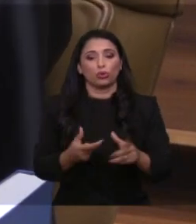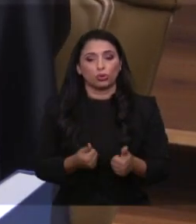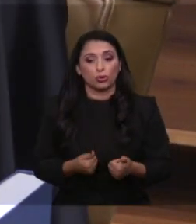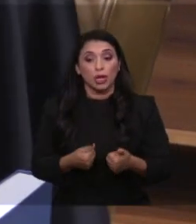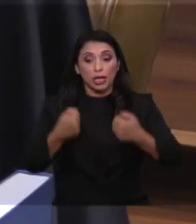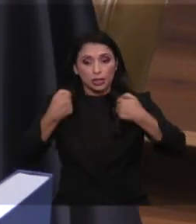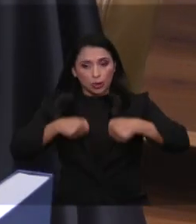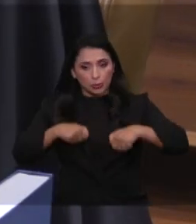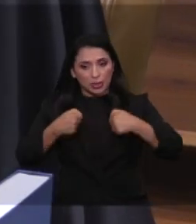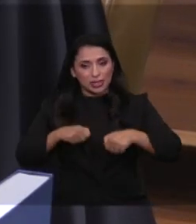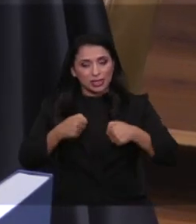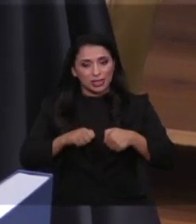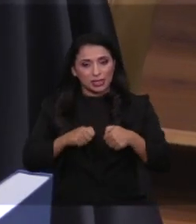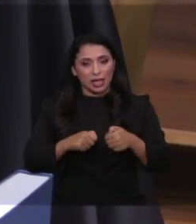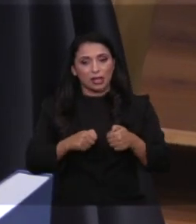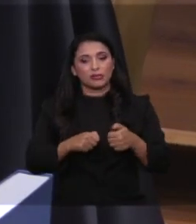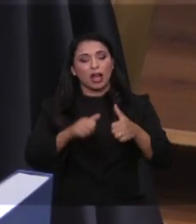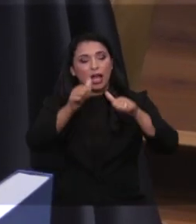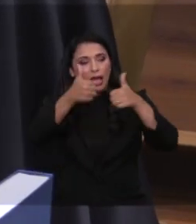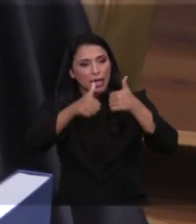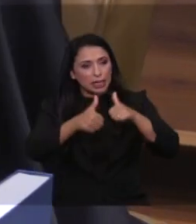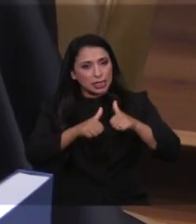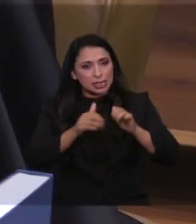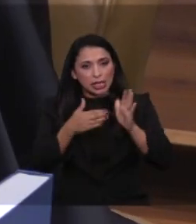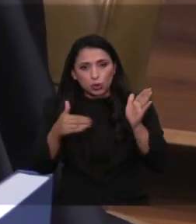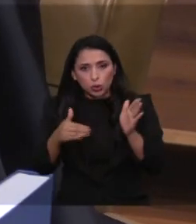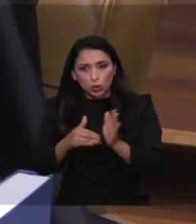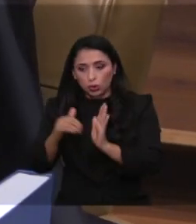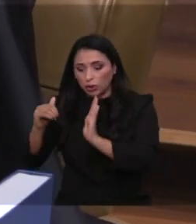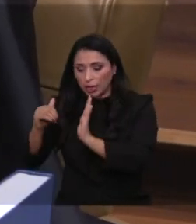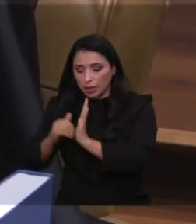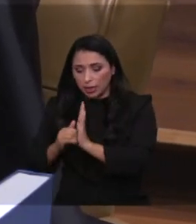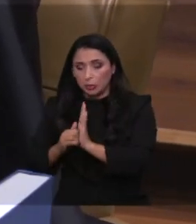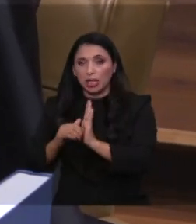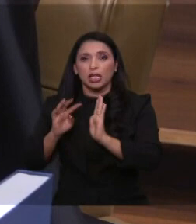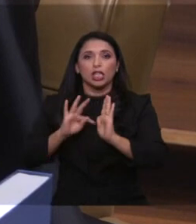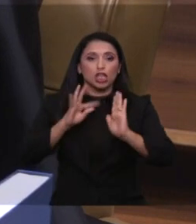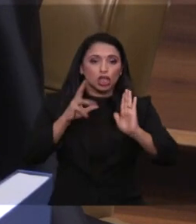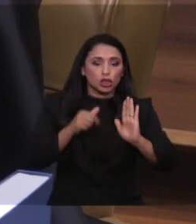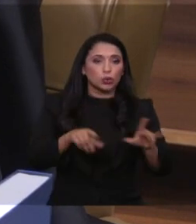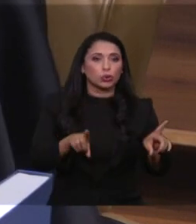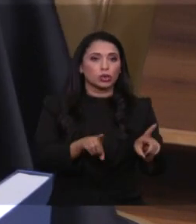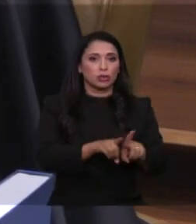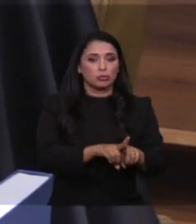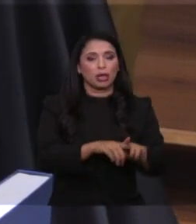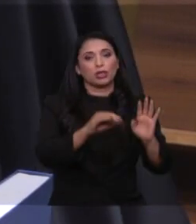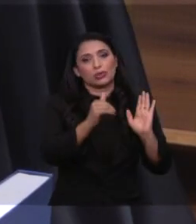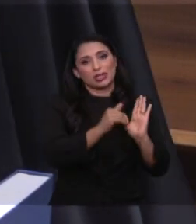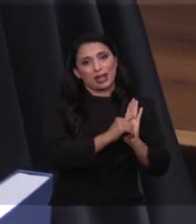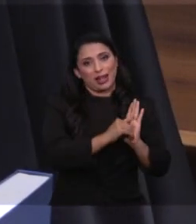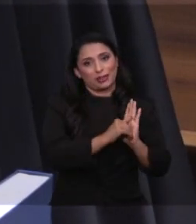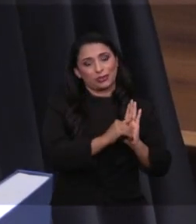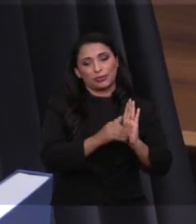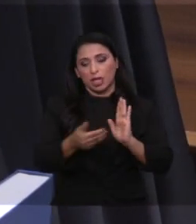passar novamente as inteiras pela Câmara e as inteiras pelo